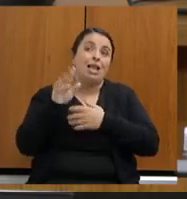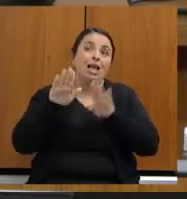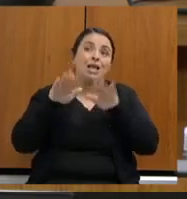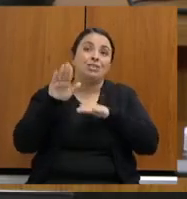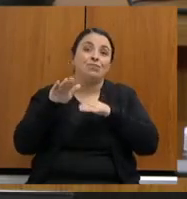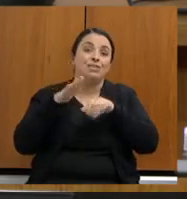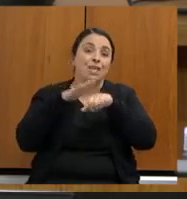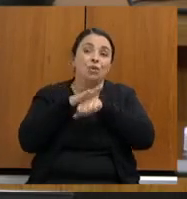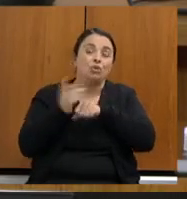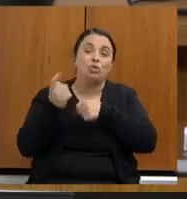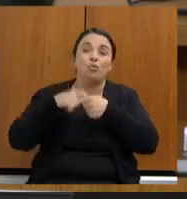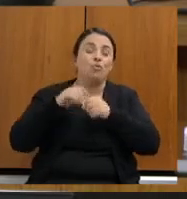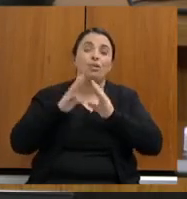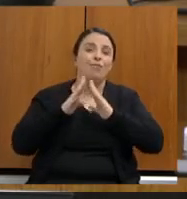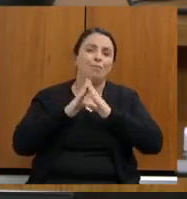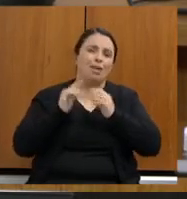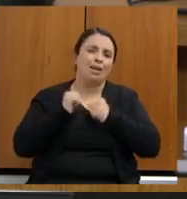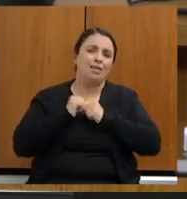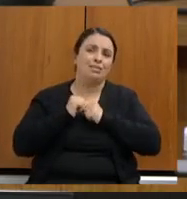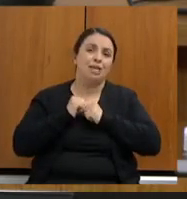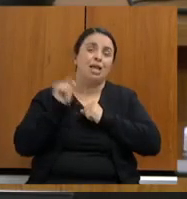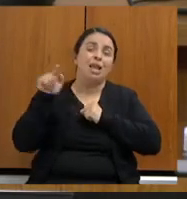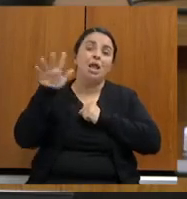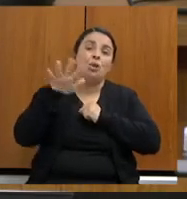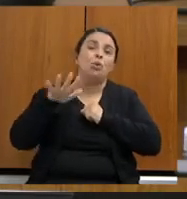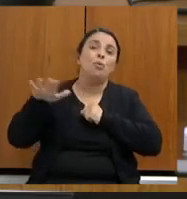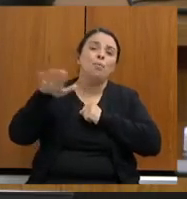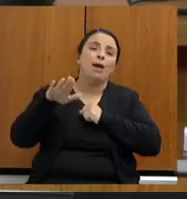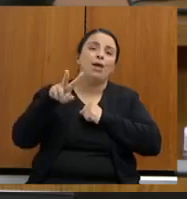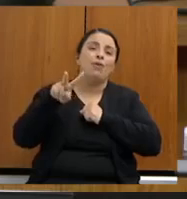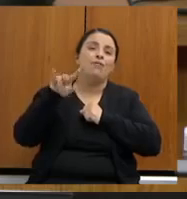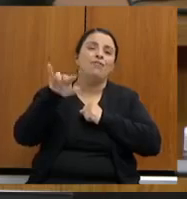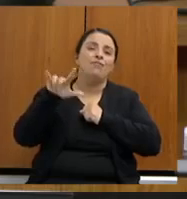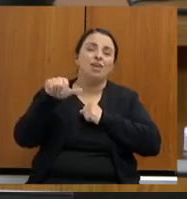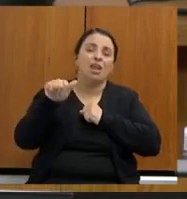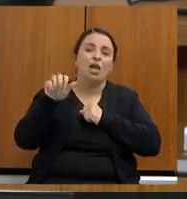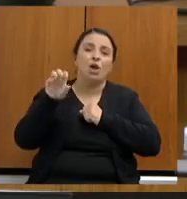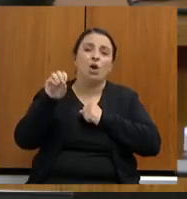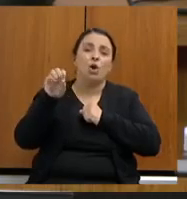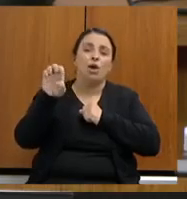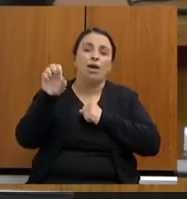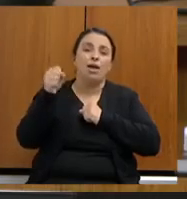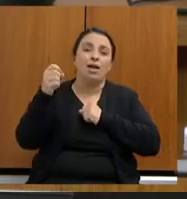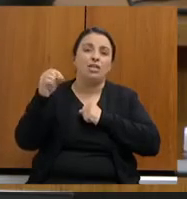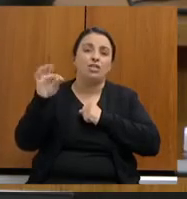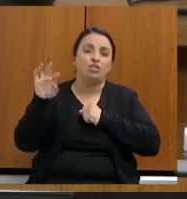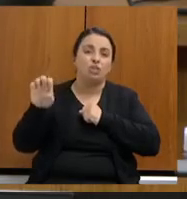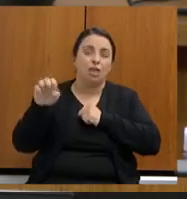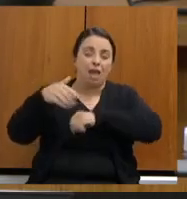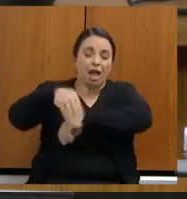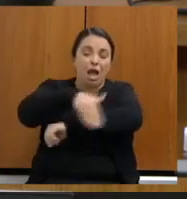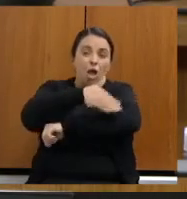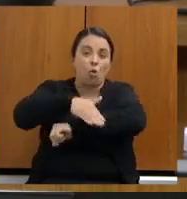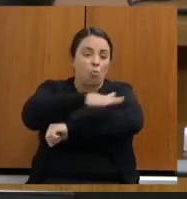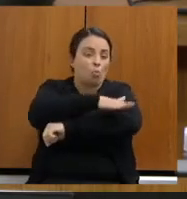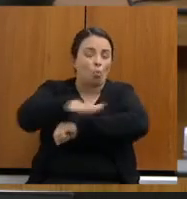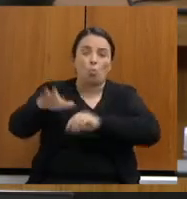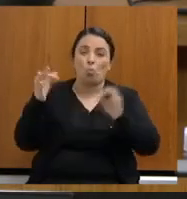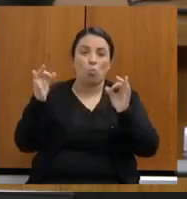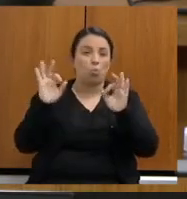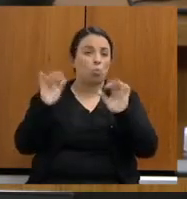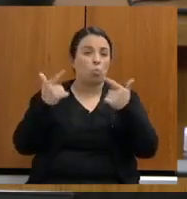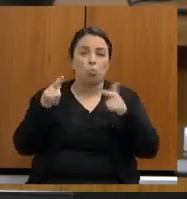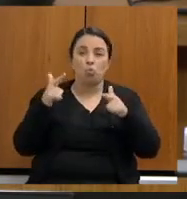não tinha asfalto nem calçamento nas nossas ruas não tinha iluminação pública naquele tempo tu